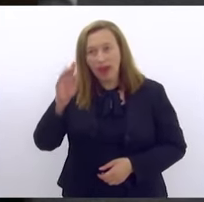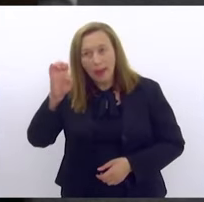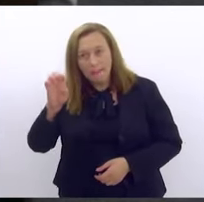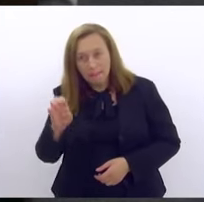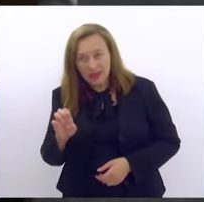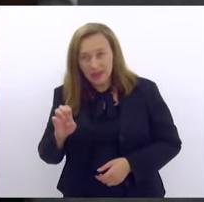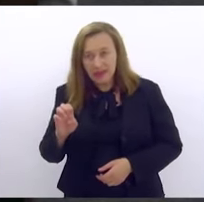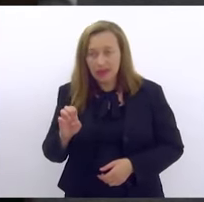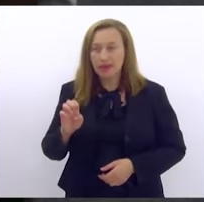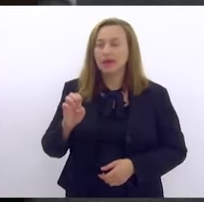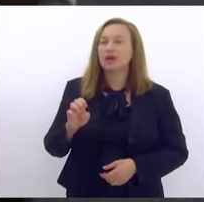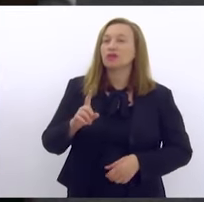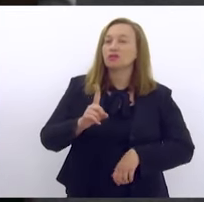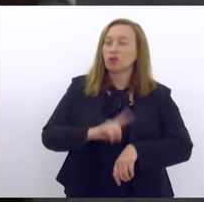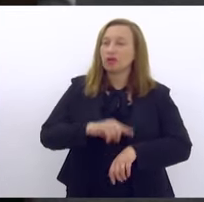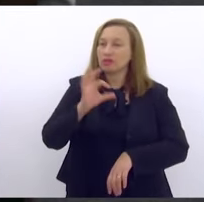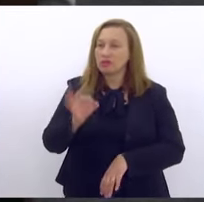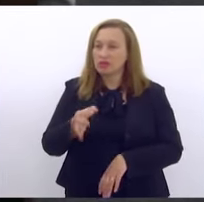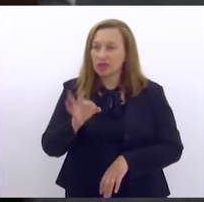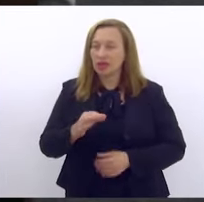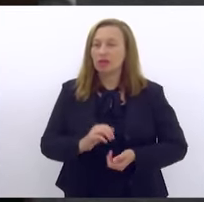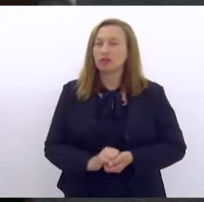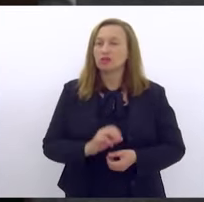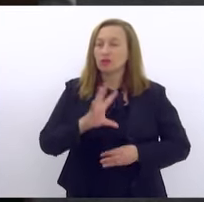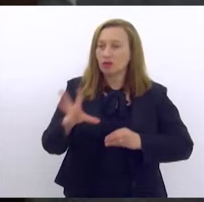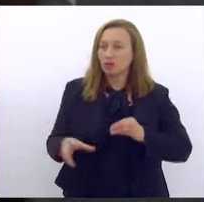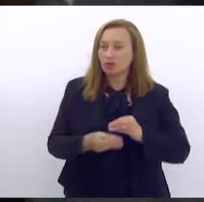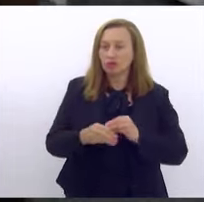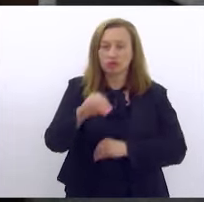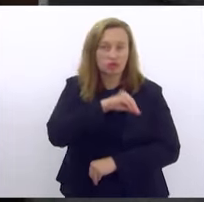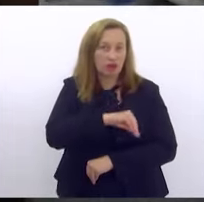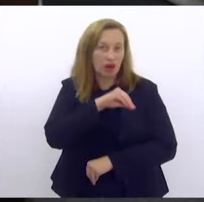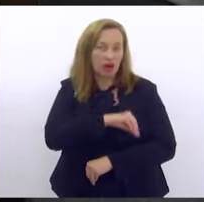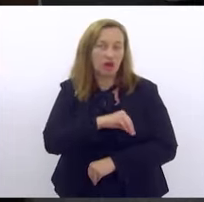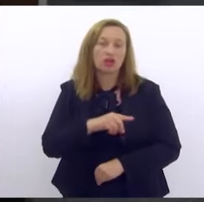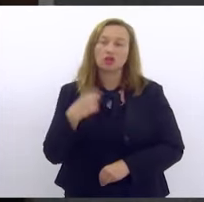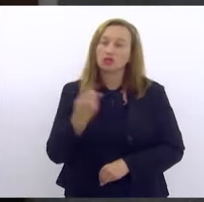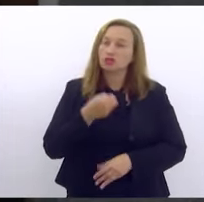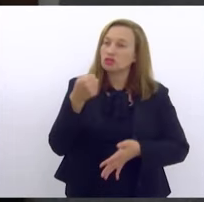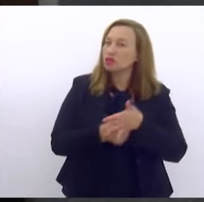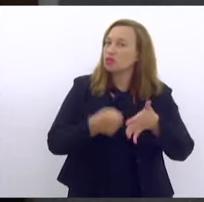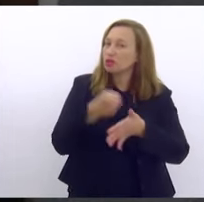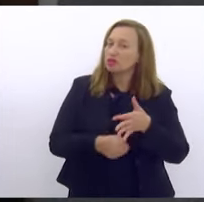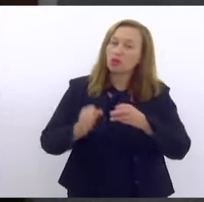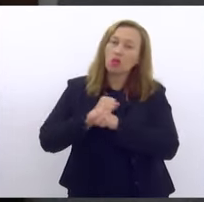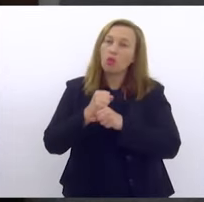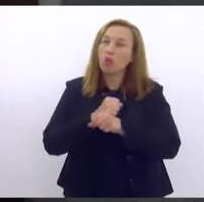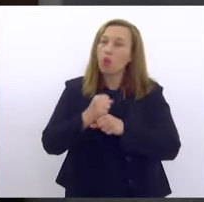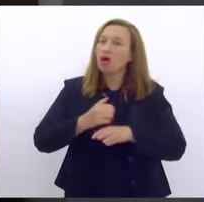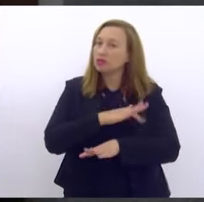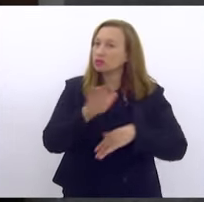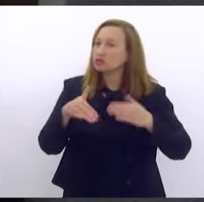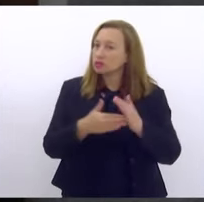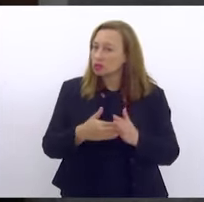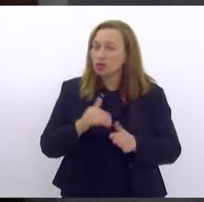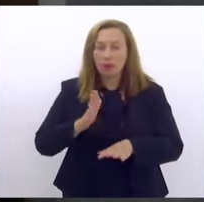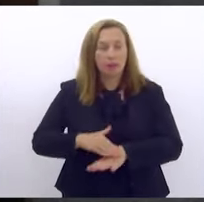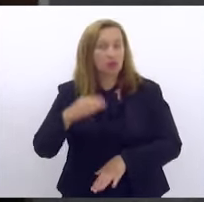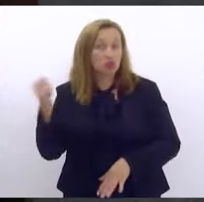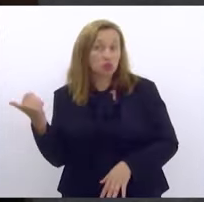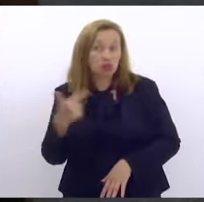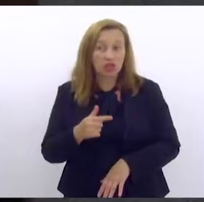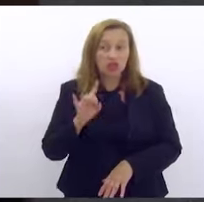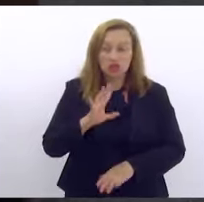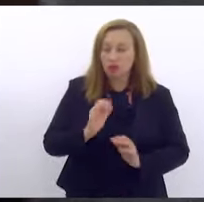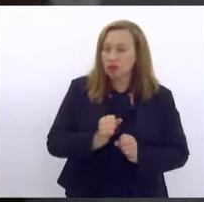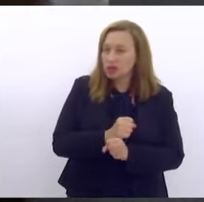é o cumprimento do piso do salarial do magistério por qual a gente está lutando o ano inteiro, aliás, há muito mais do que esse ano. Estou